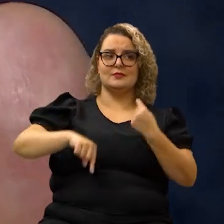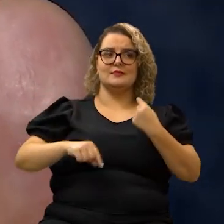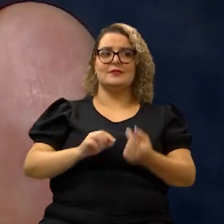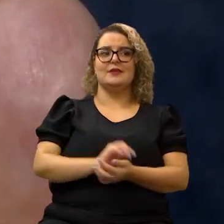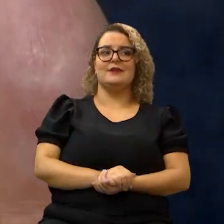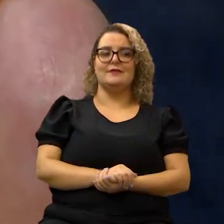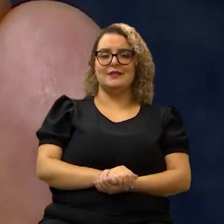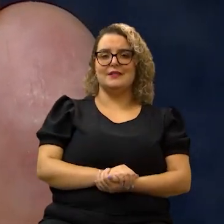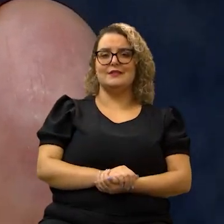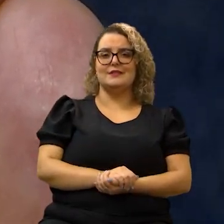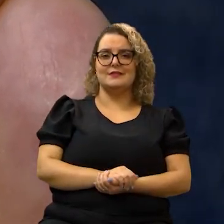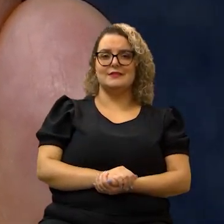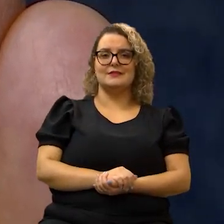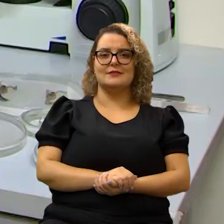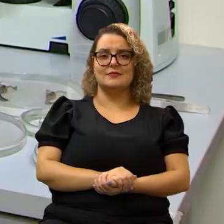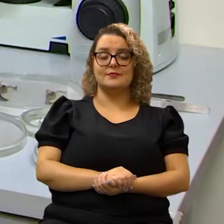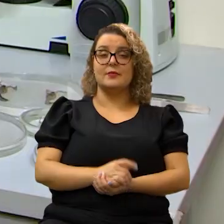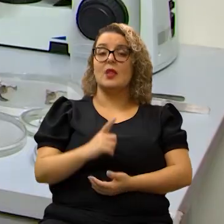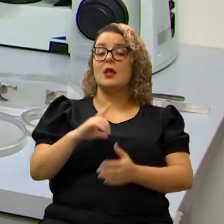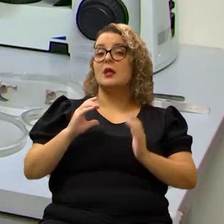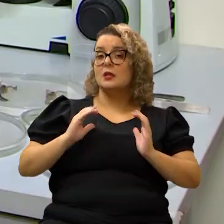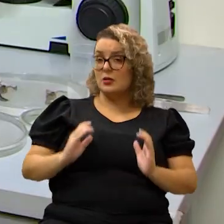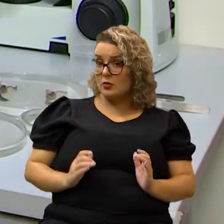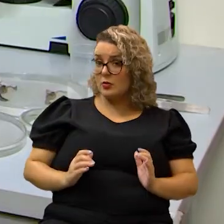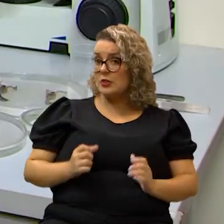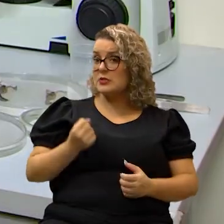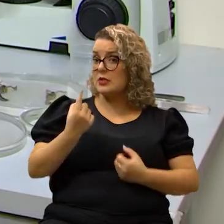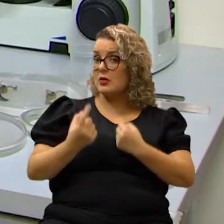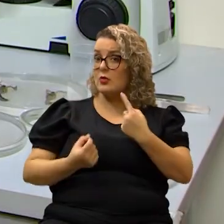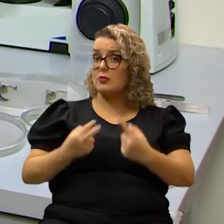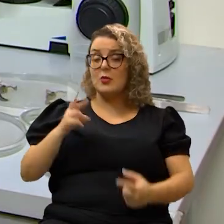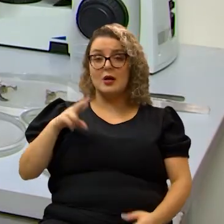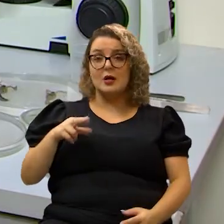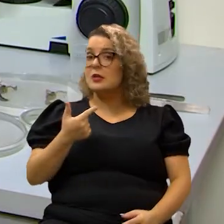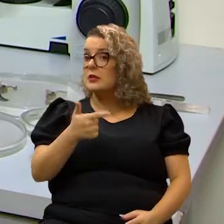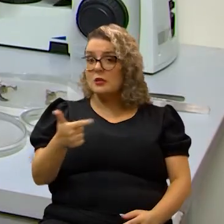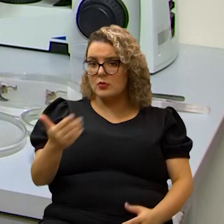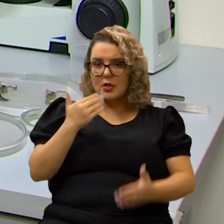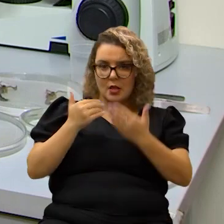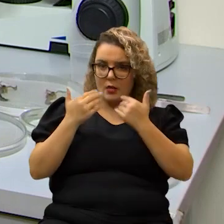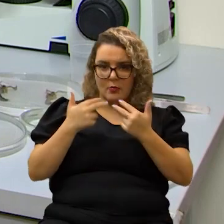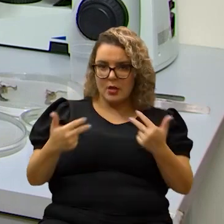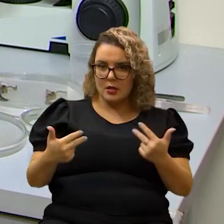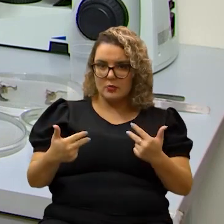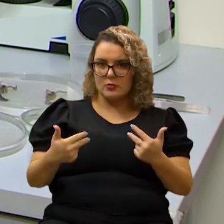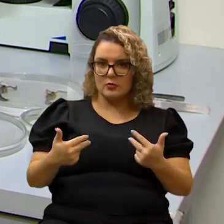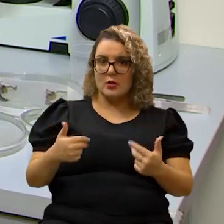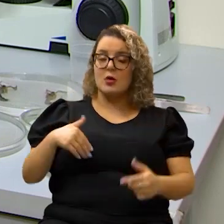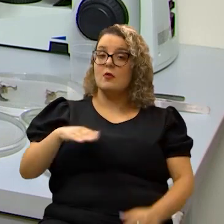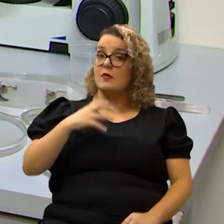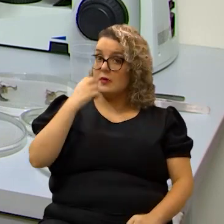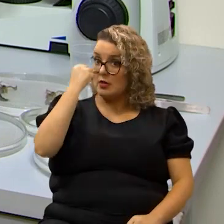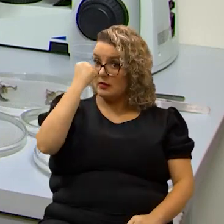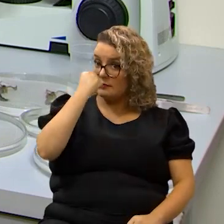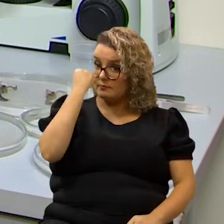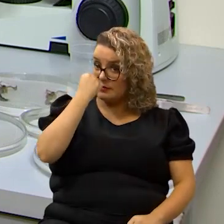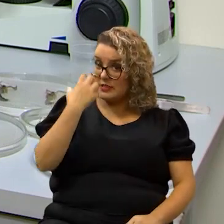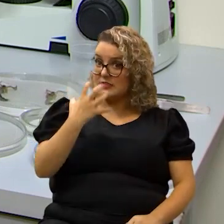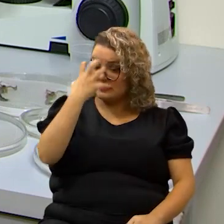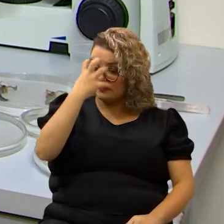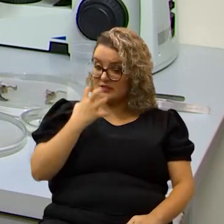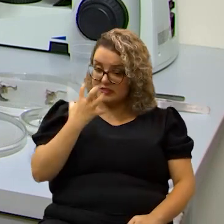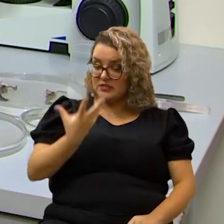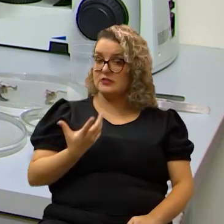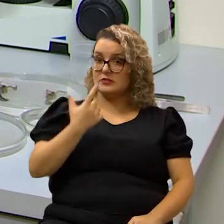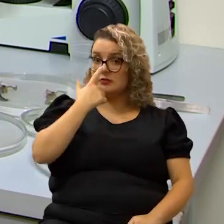para decompor o alimento. Ele tem um comportamento que, se por algum motivo ele ficar sem alimento, ele vai